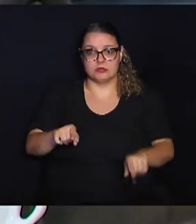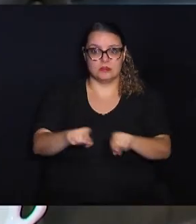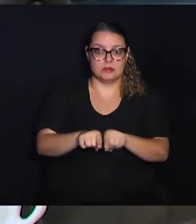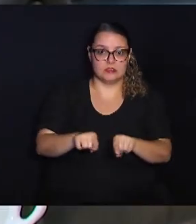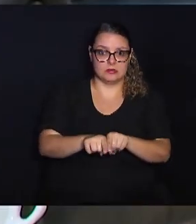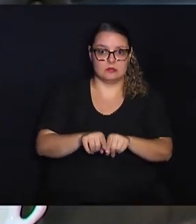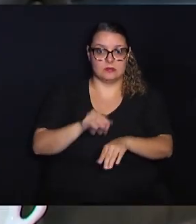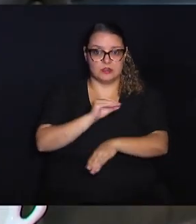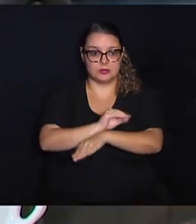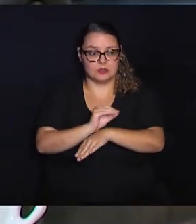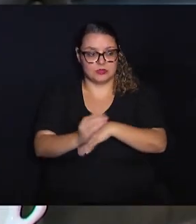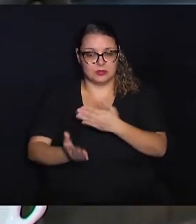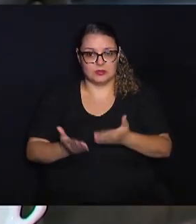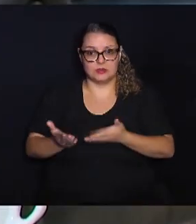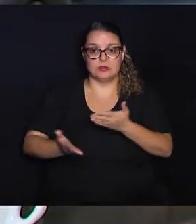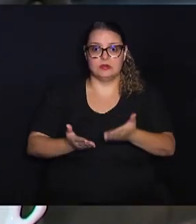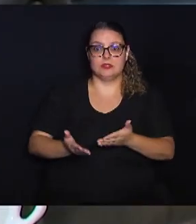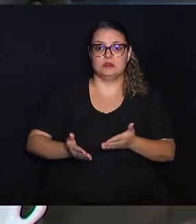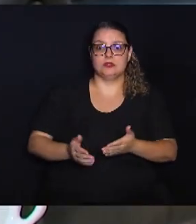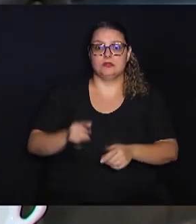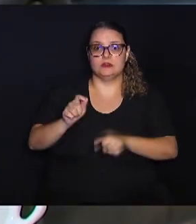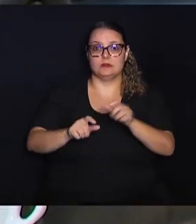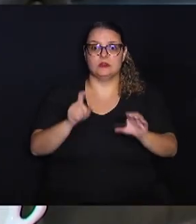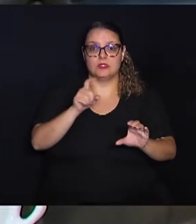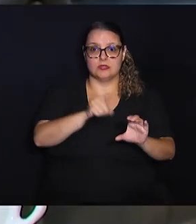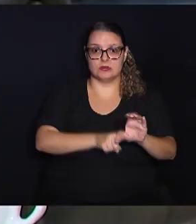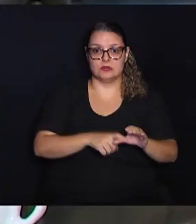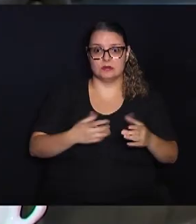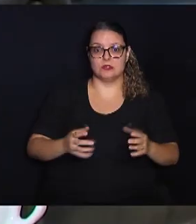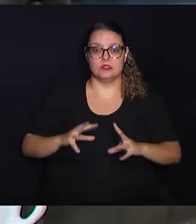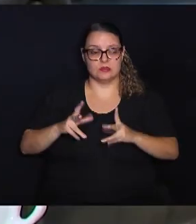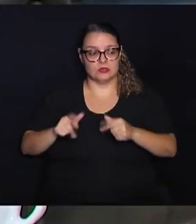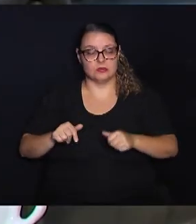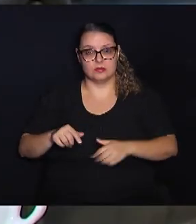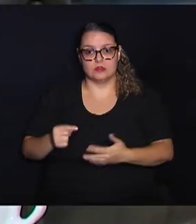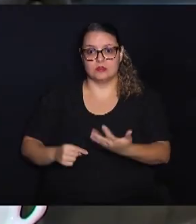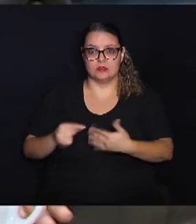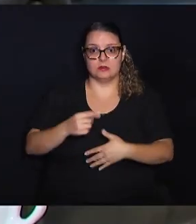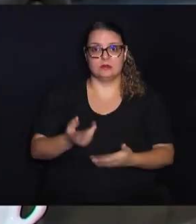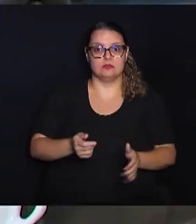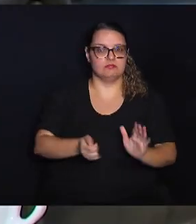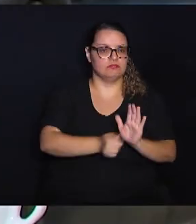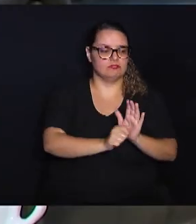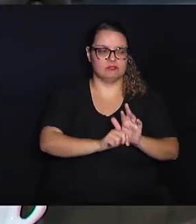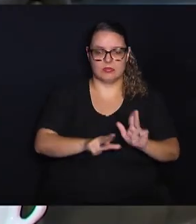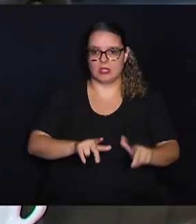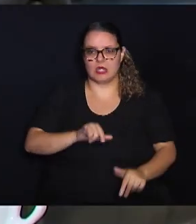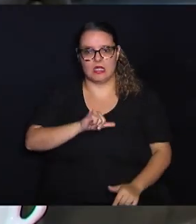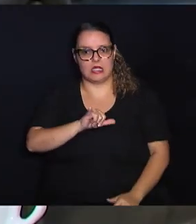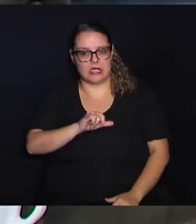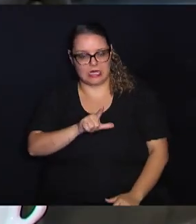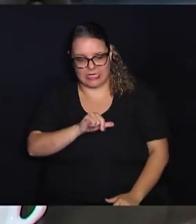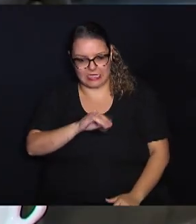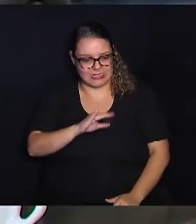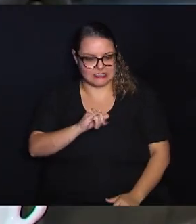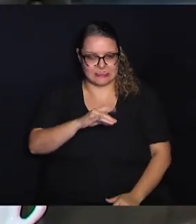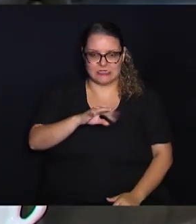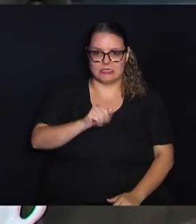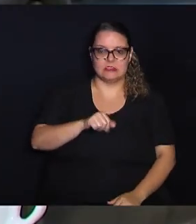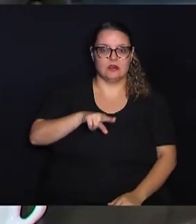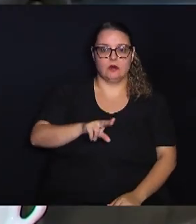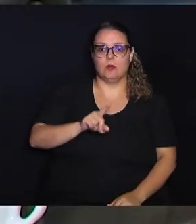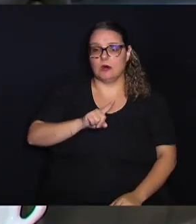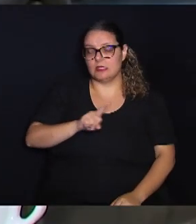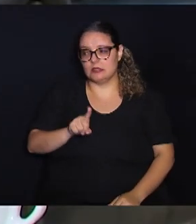cuidado e tratamento de quem se torna dependente, em todos os aspectos, de drogas, seja as lícitas, álcool e as ilícitas, e